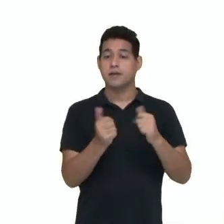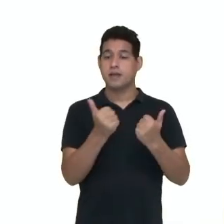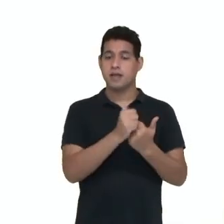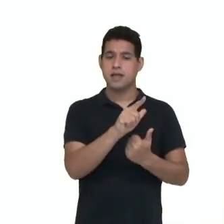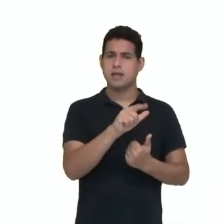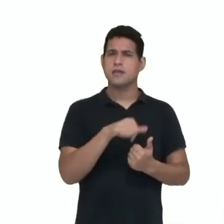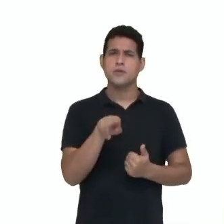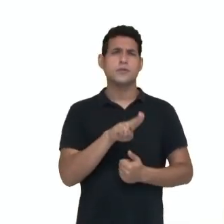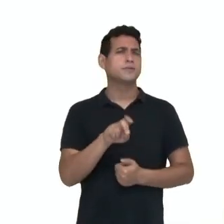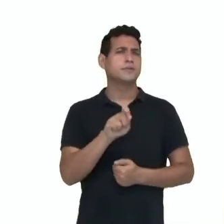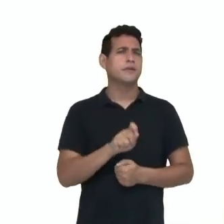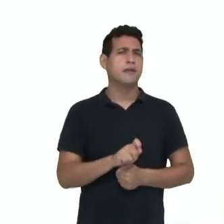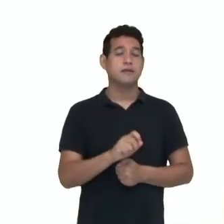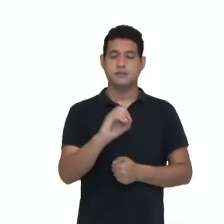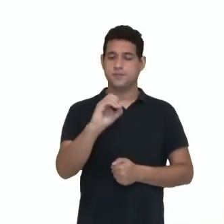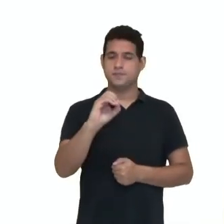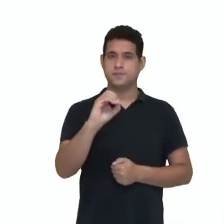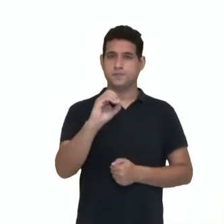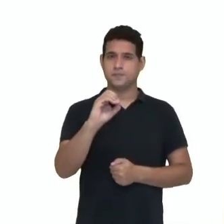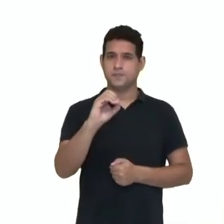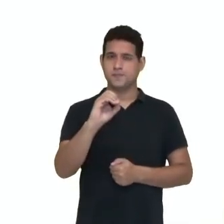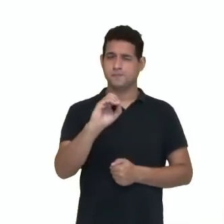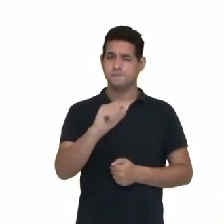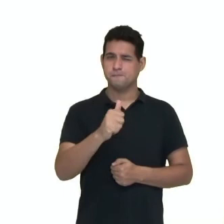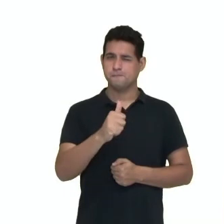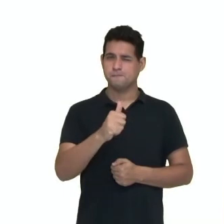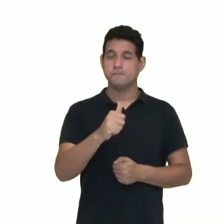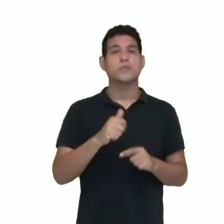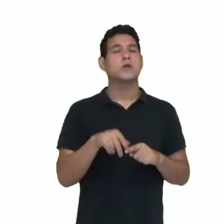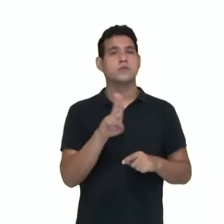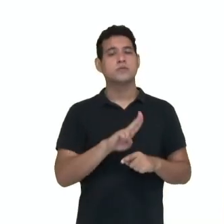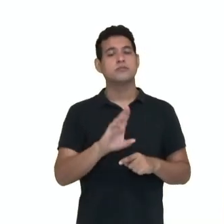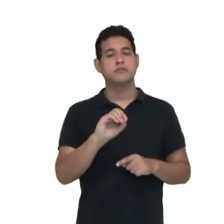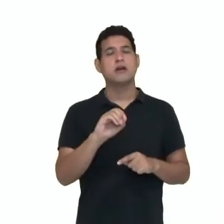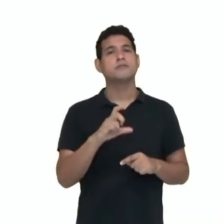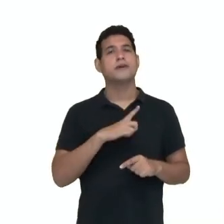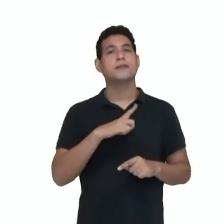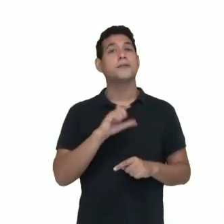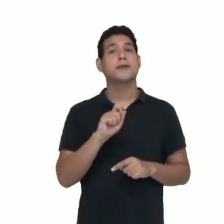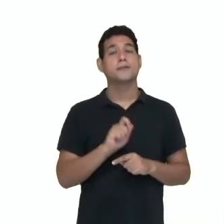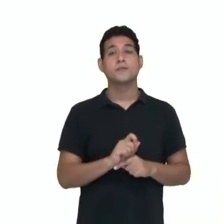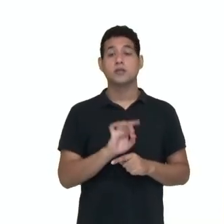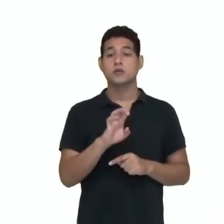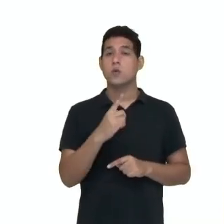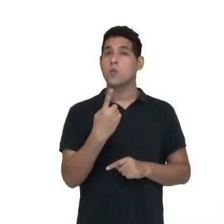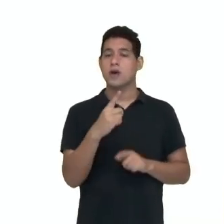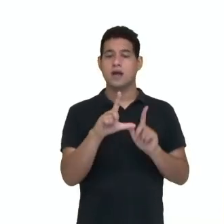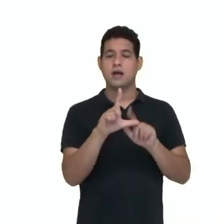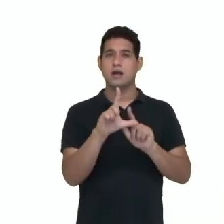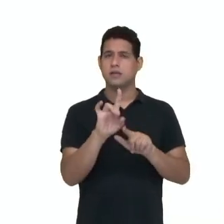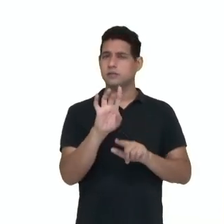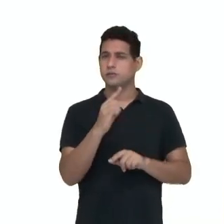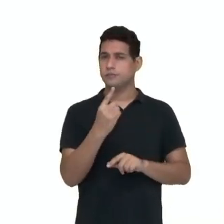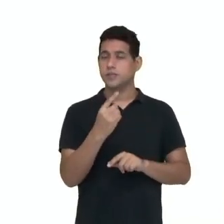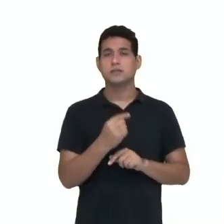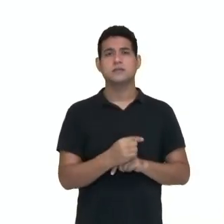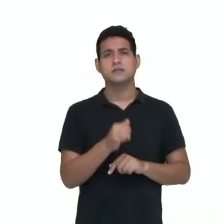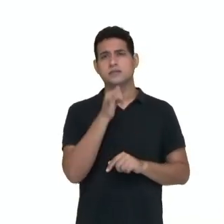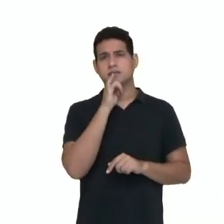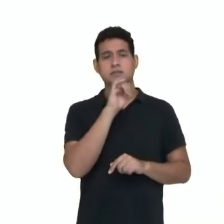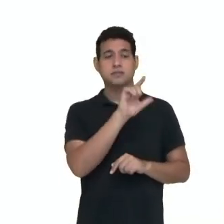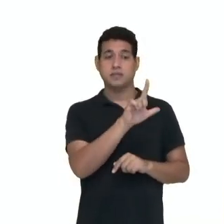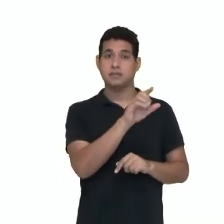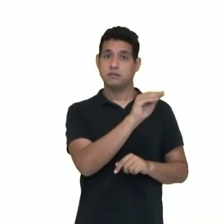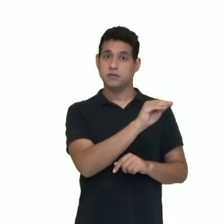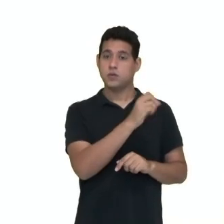eu vou colocar o 0, tá bom? Colocando 0, eu tenho uma equação com apenas uma letra, gente. Então, letra para um